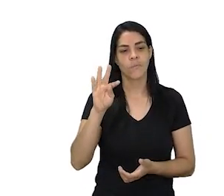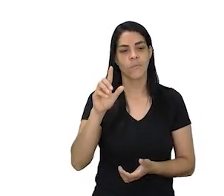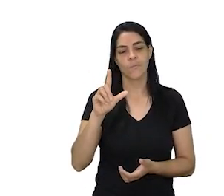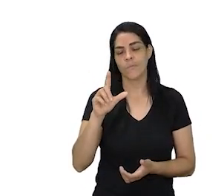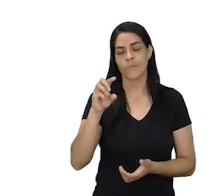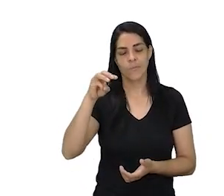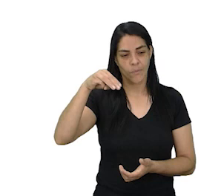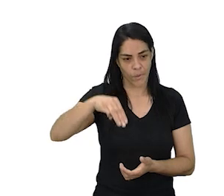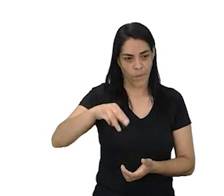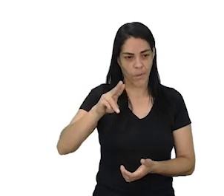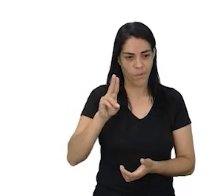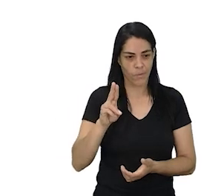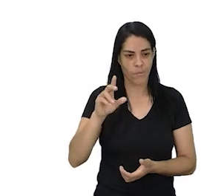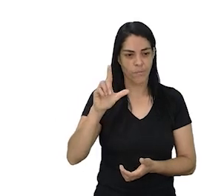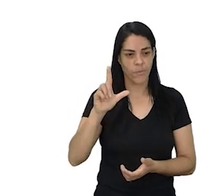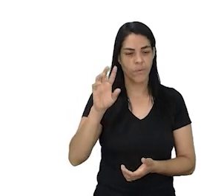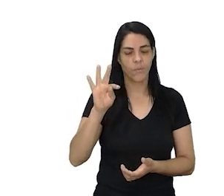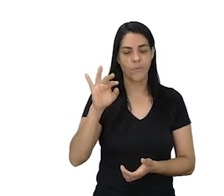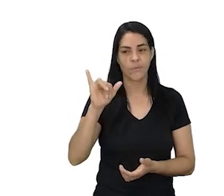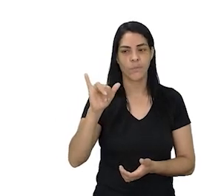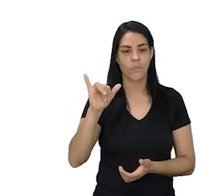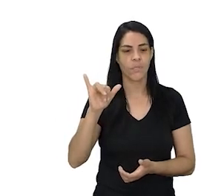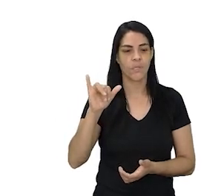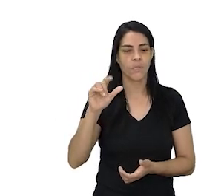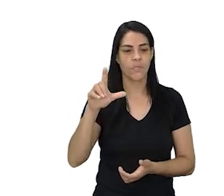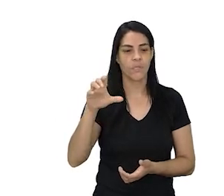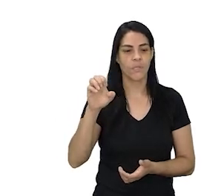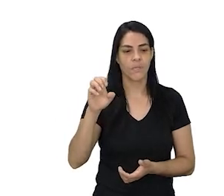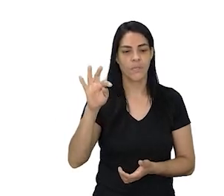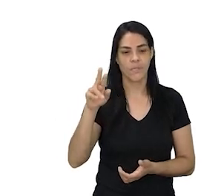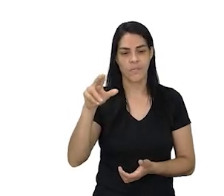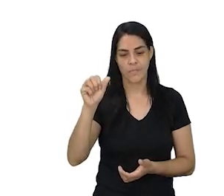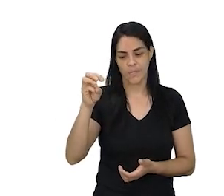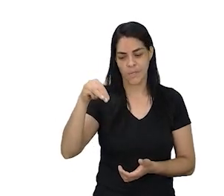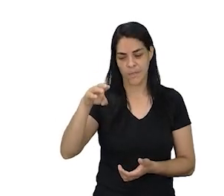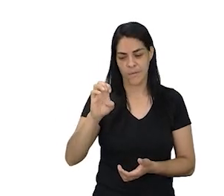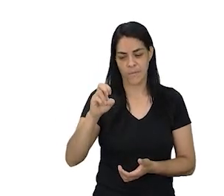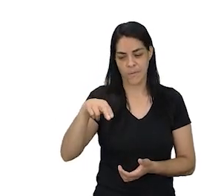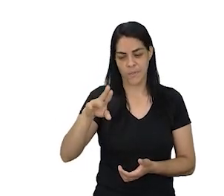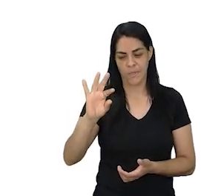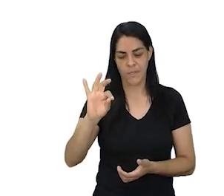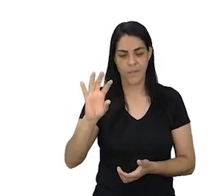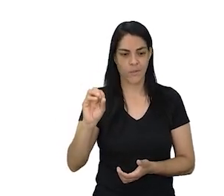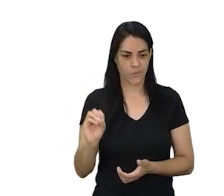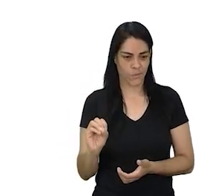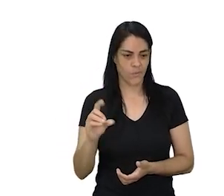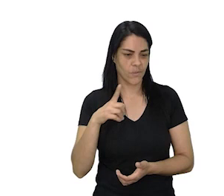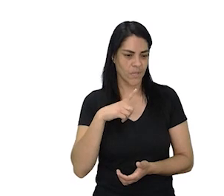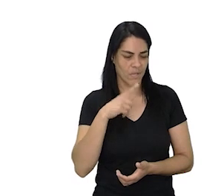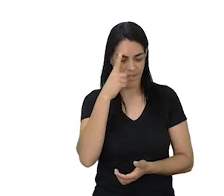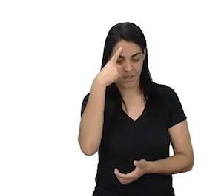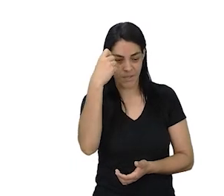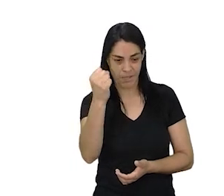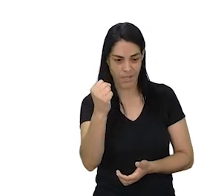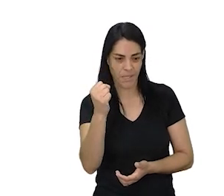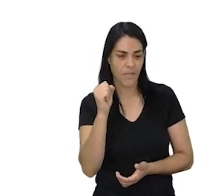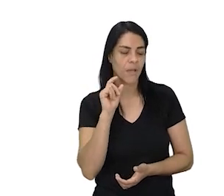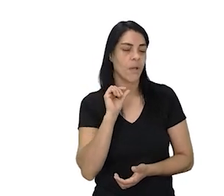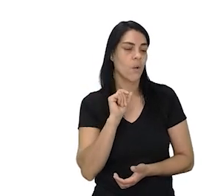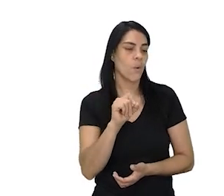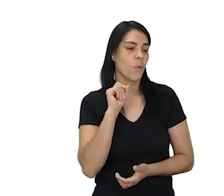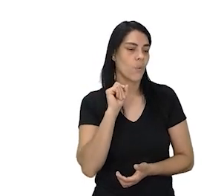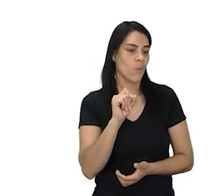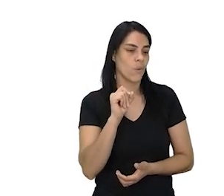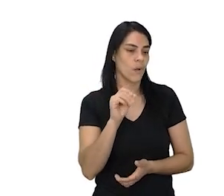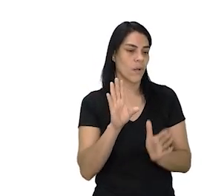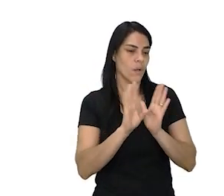novidade, de modo que eu posso passar mais rapidamente por essa ideia de que o conceito de